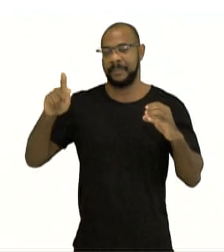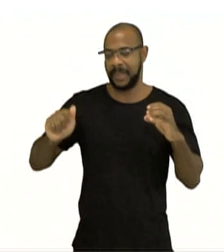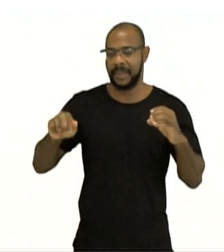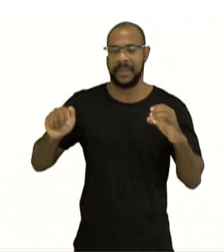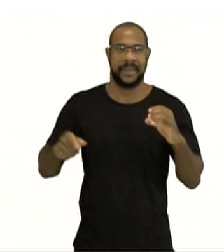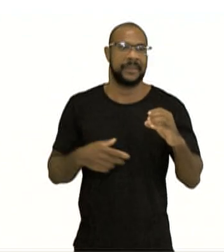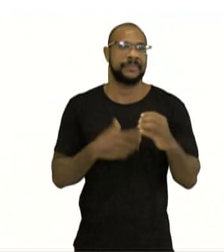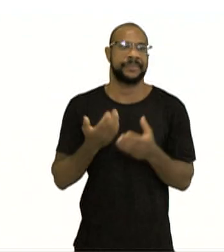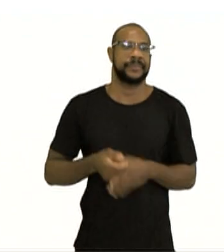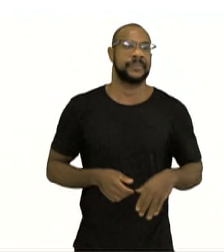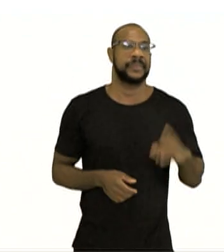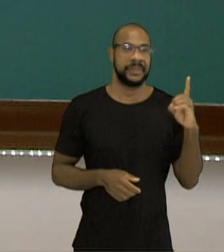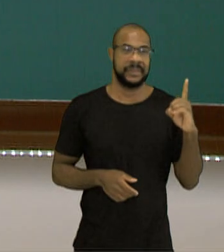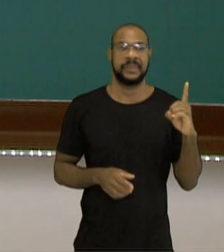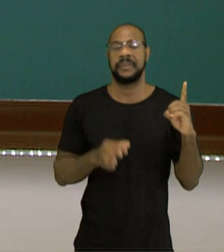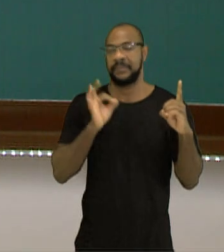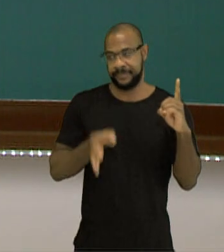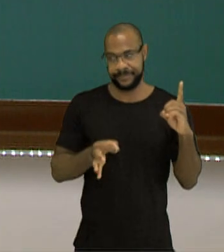D. Conferido?